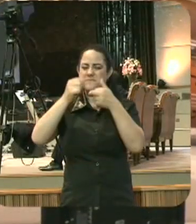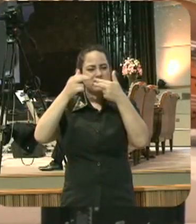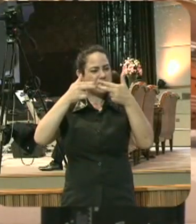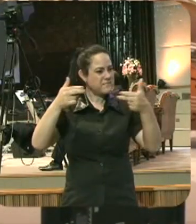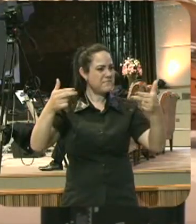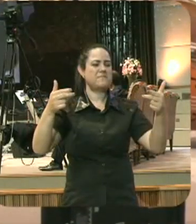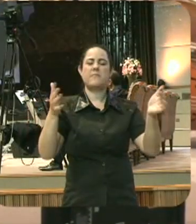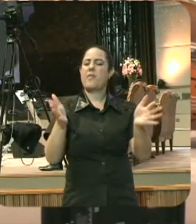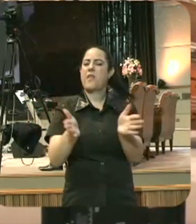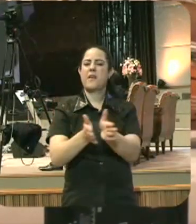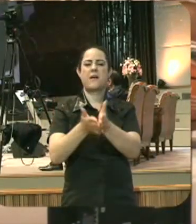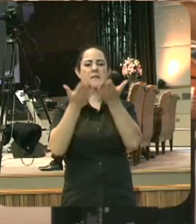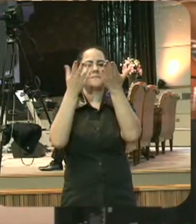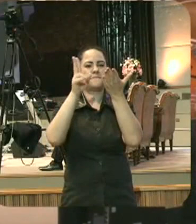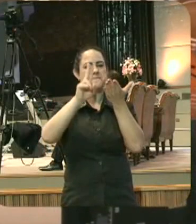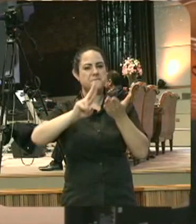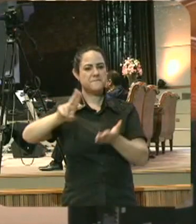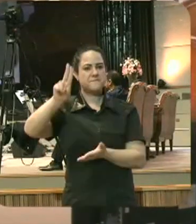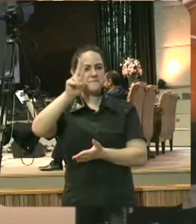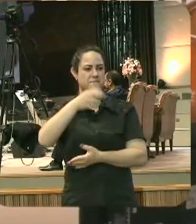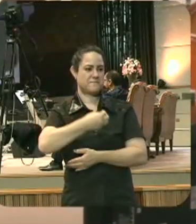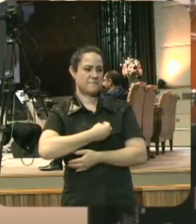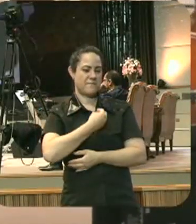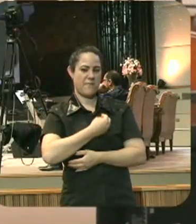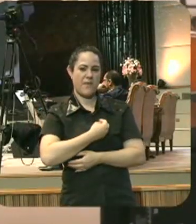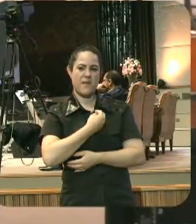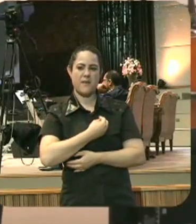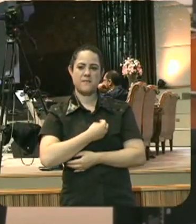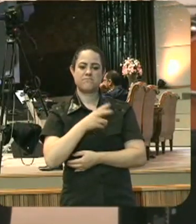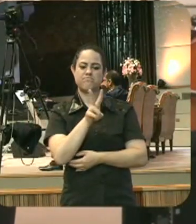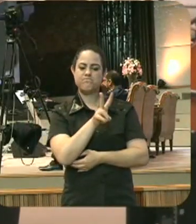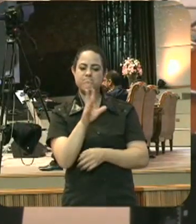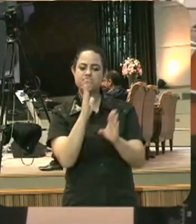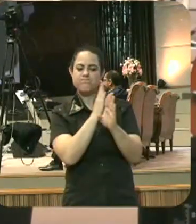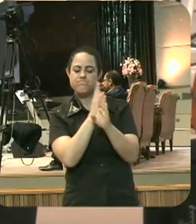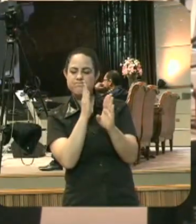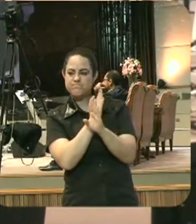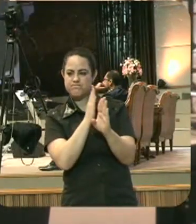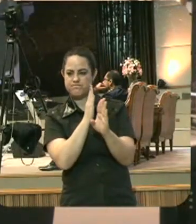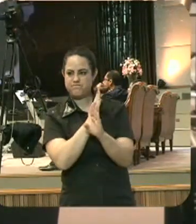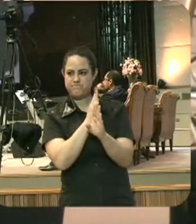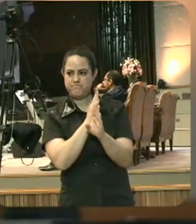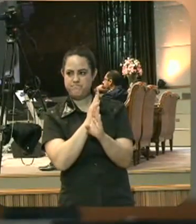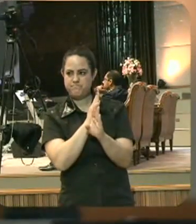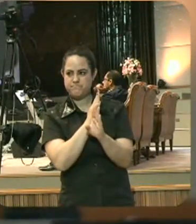maior através da vida daqueles 2 espiões que foram até ali.